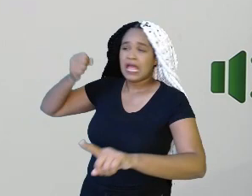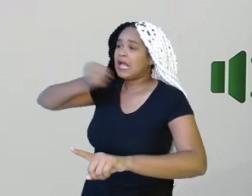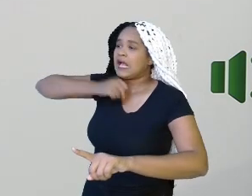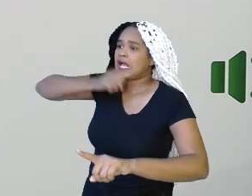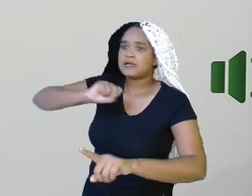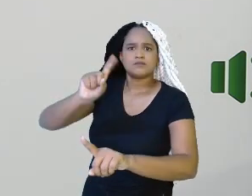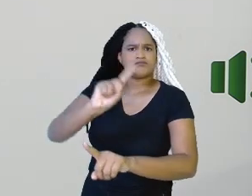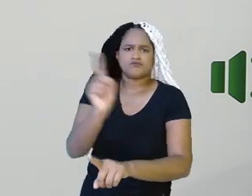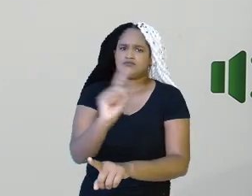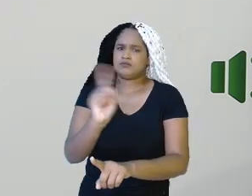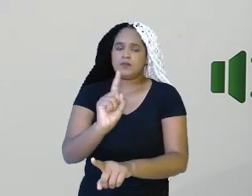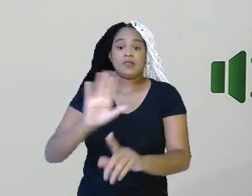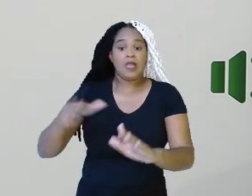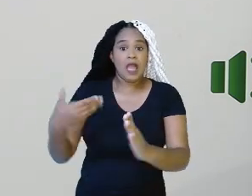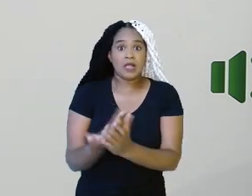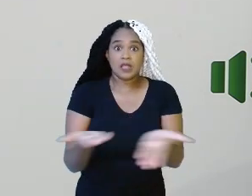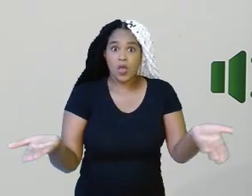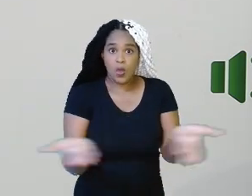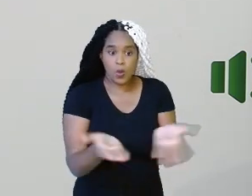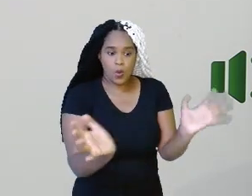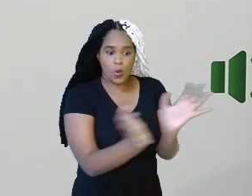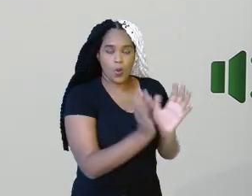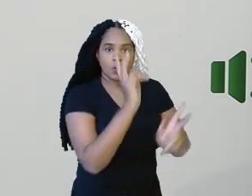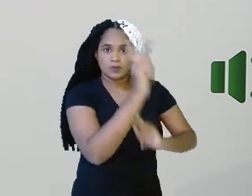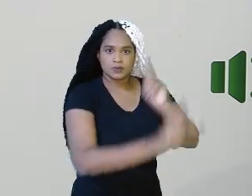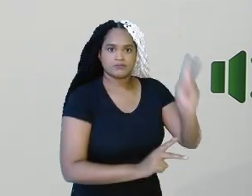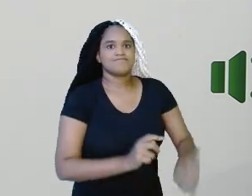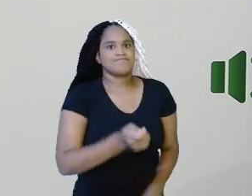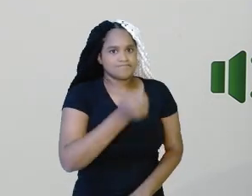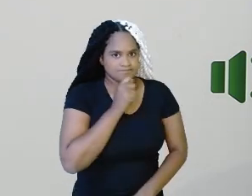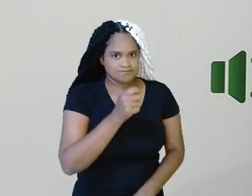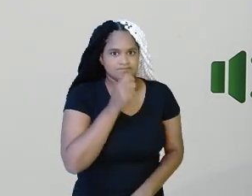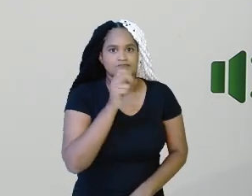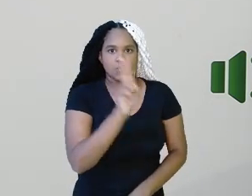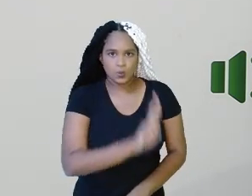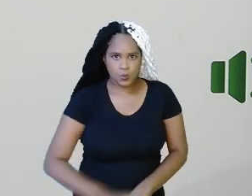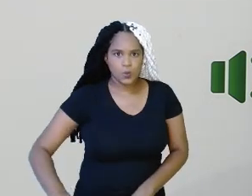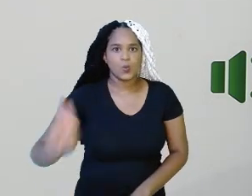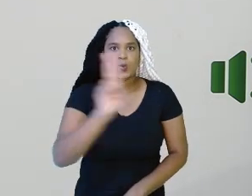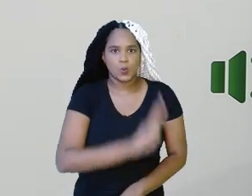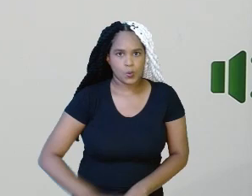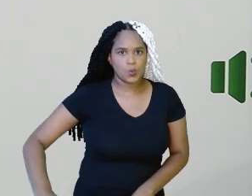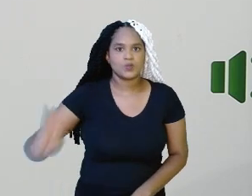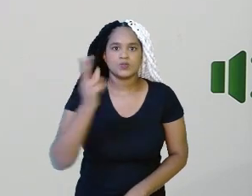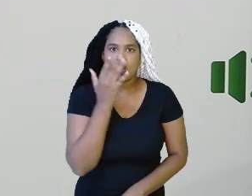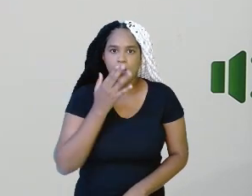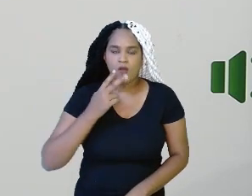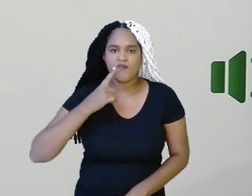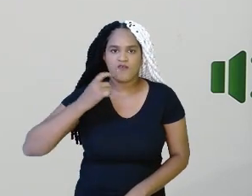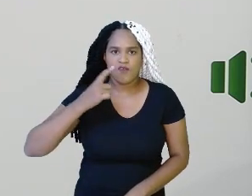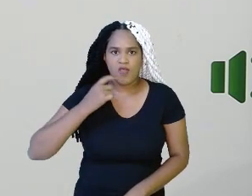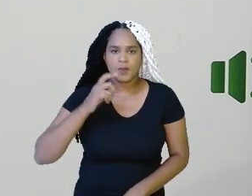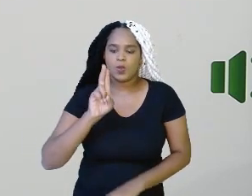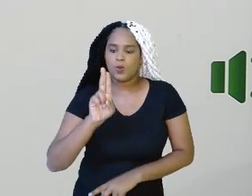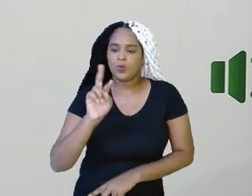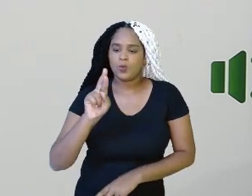Passado não. Algumas tribos indígenas hoje ainda utilizam largamente o urucum, certo? E também